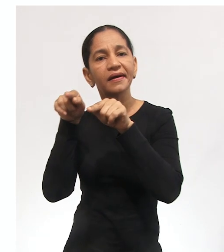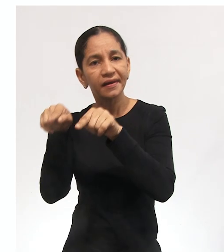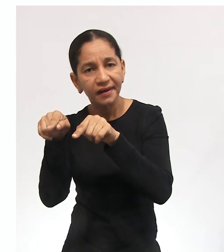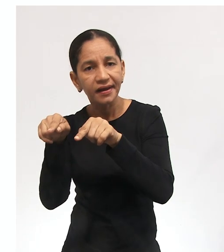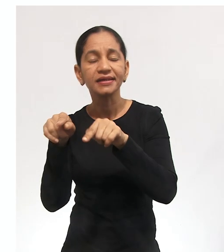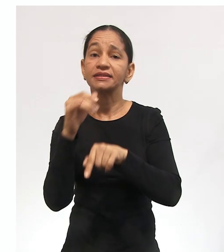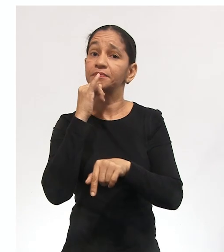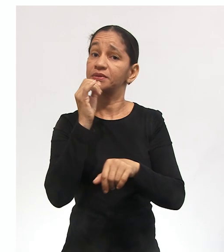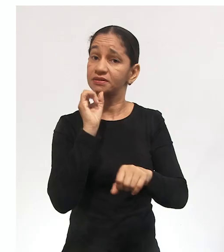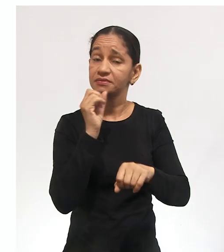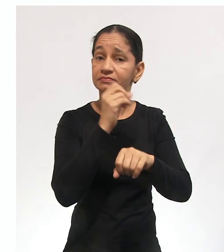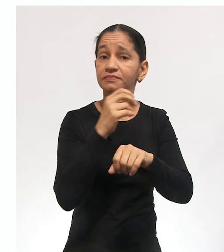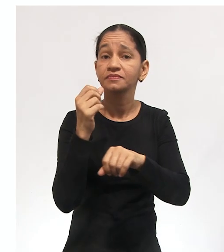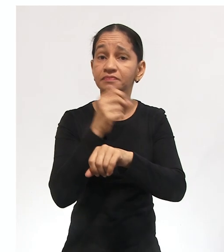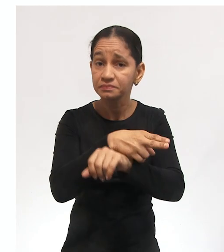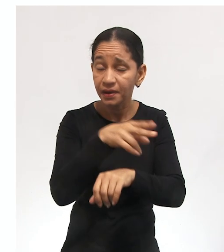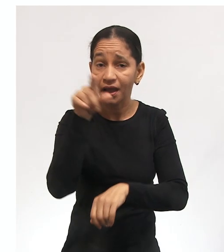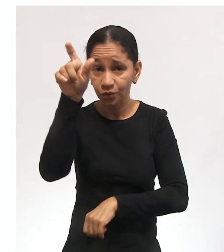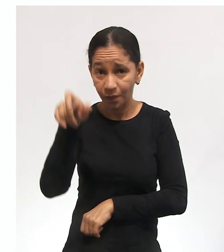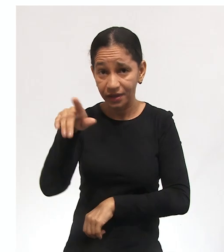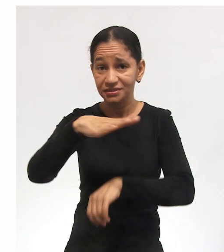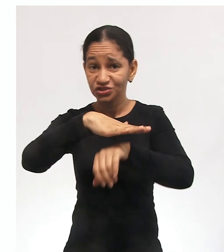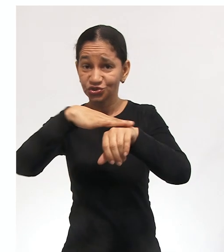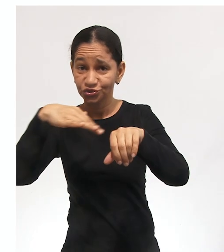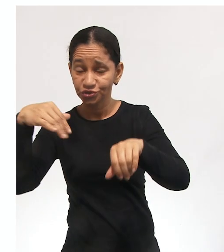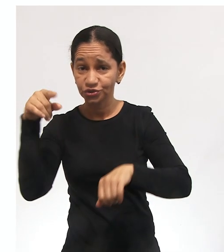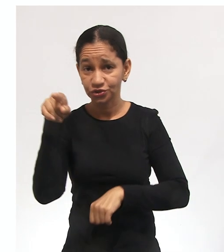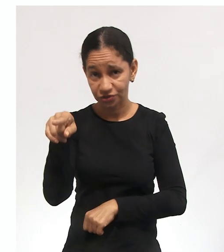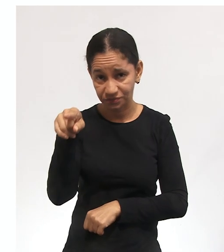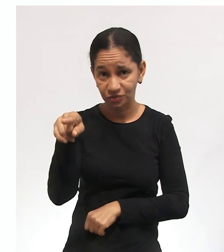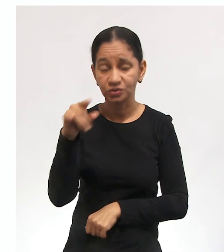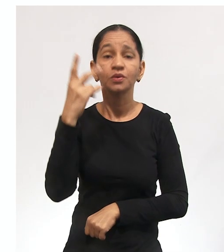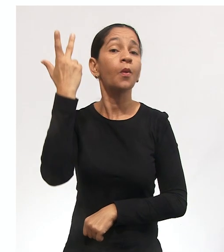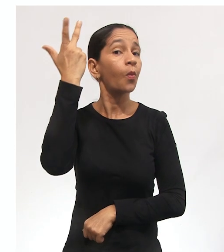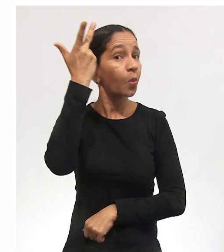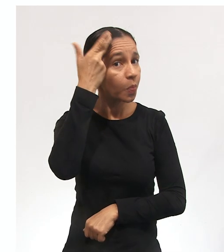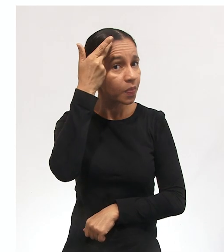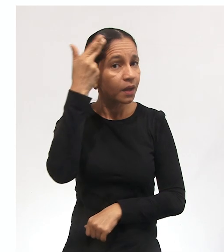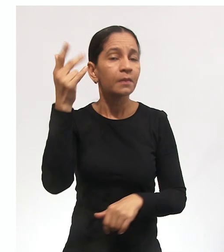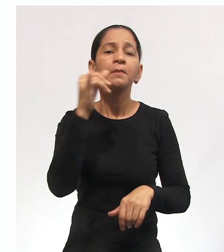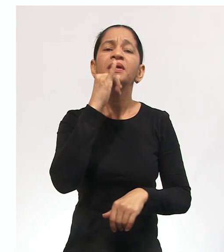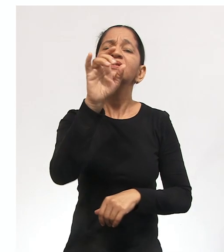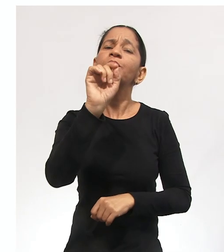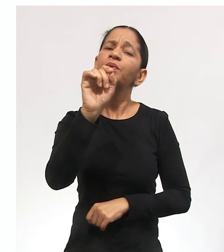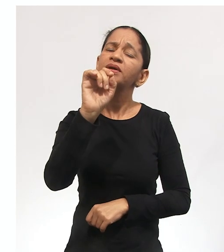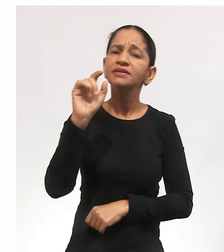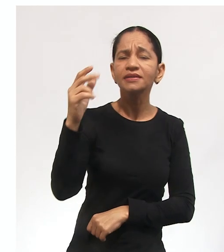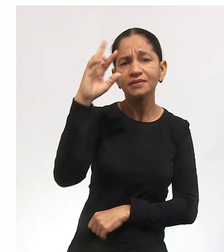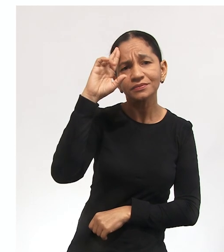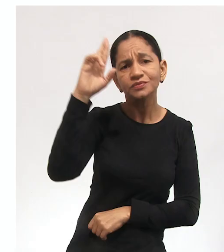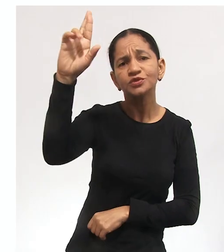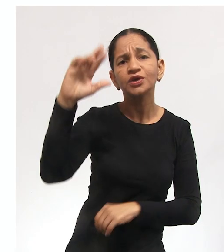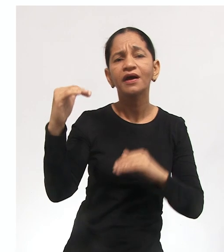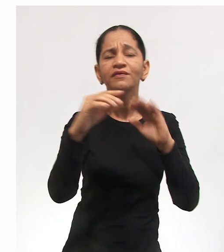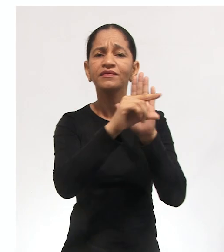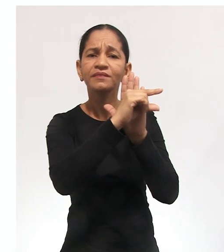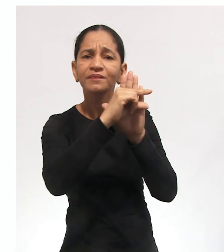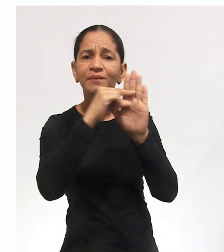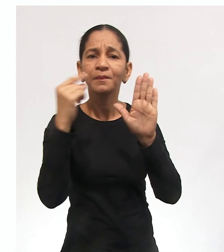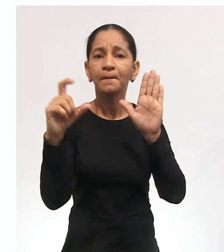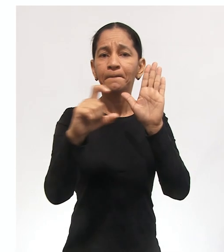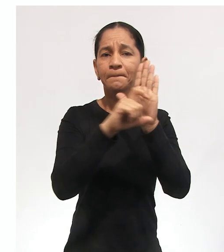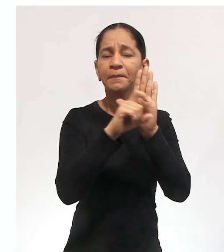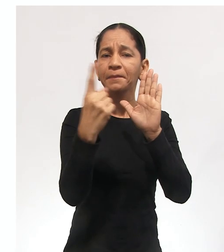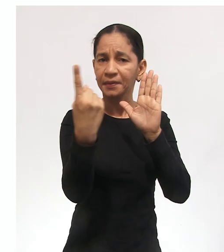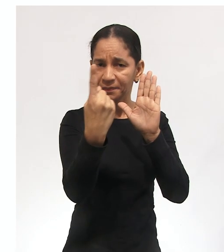do empregador tradicional, a gente vai ter o empregador por equiparação. Então, o parágrafo 1º fala para a